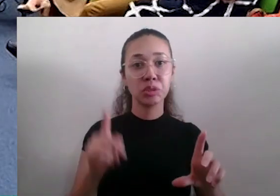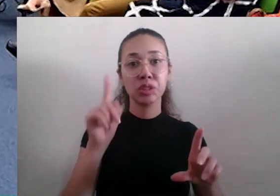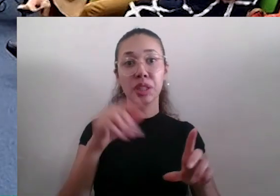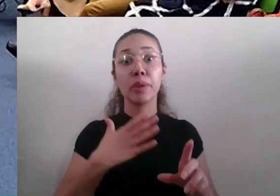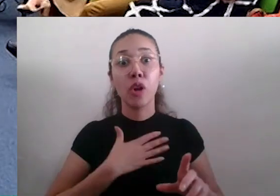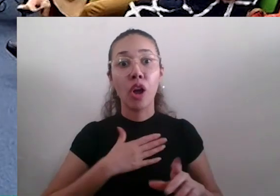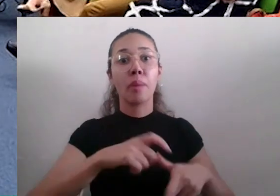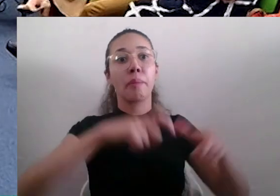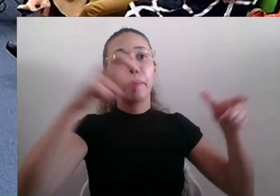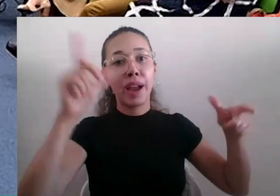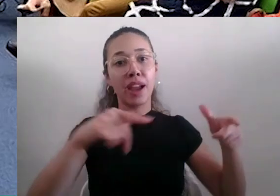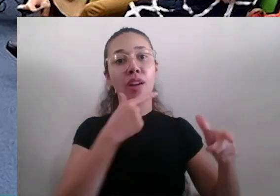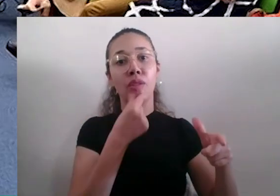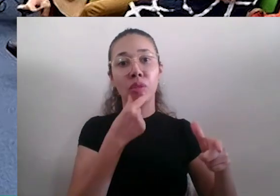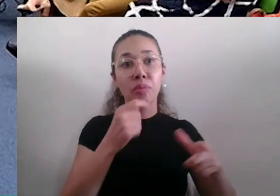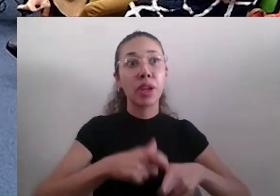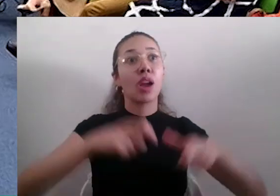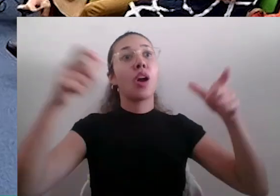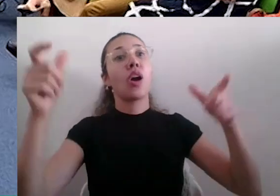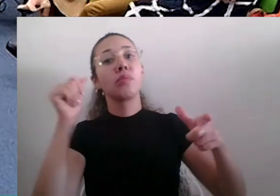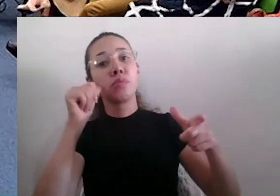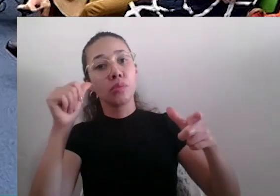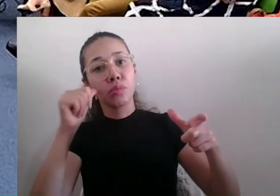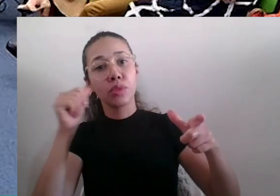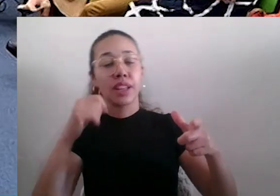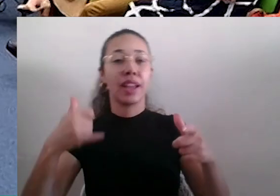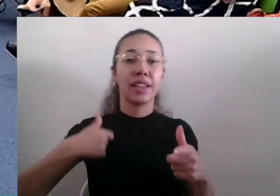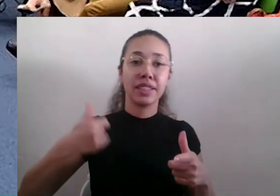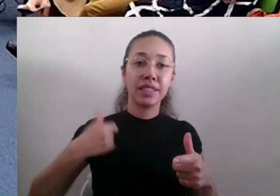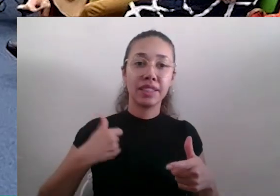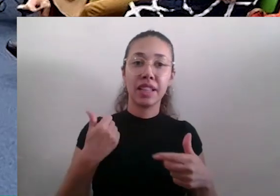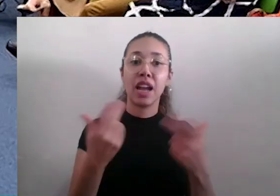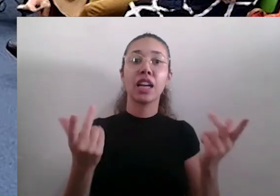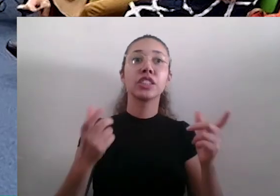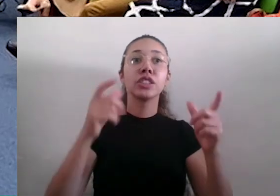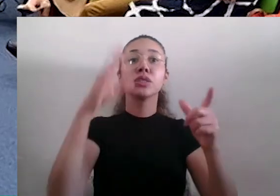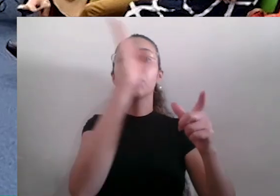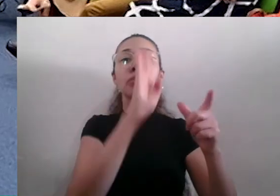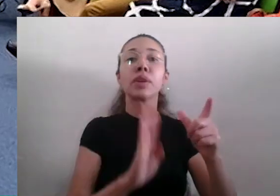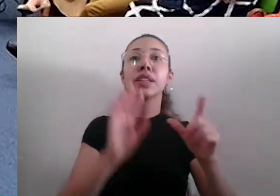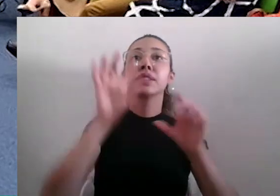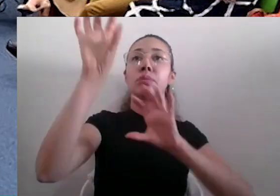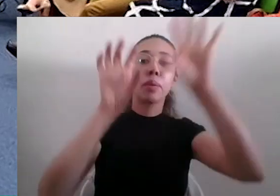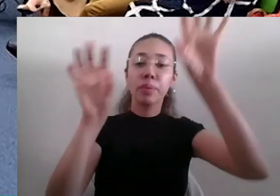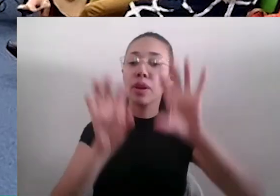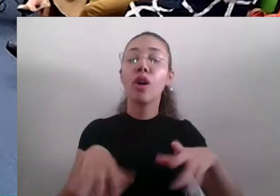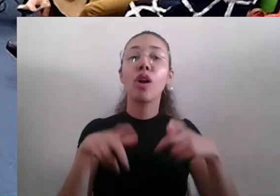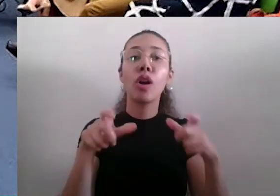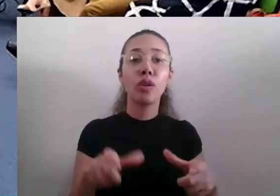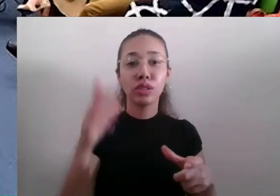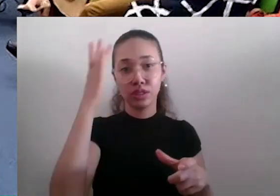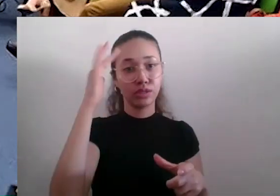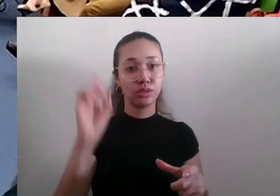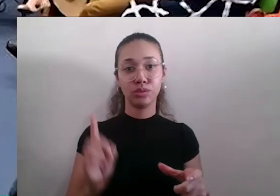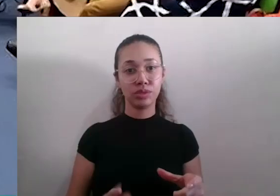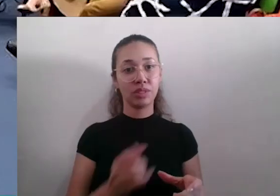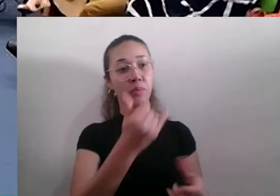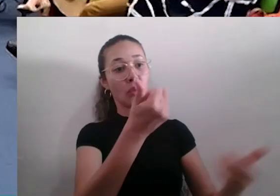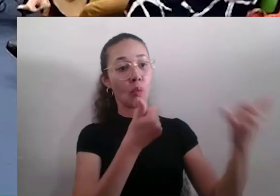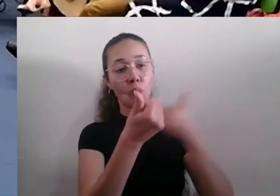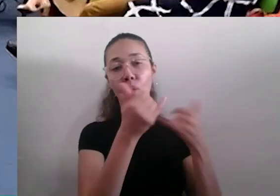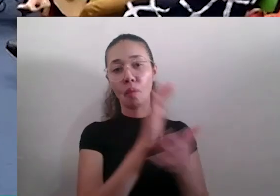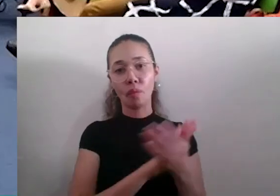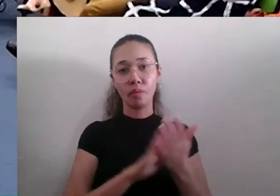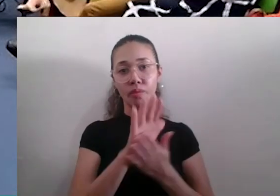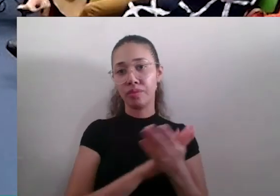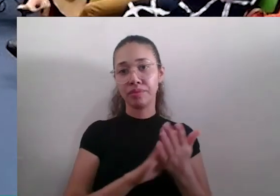De onde veio de que lugar do Brasil o o enfim o sistema pro qual você sobe e que a partir daí